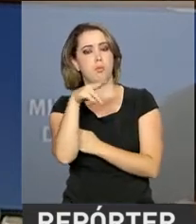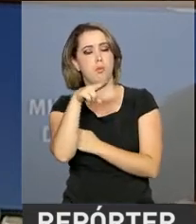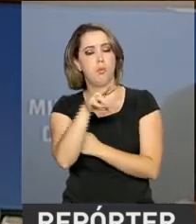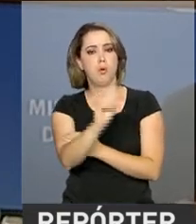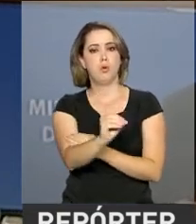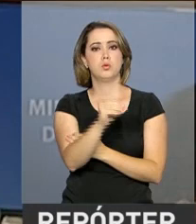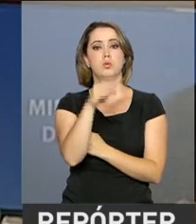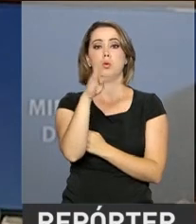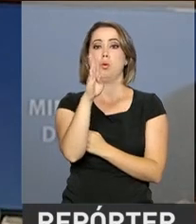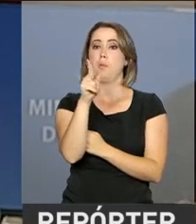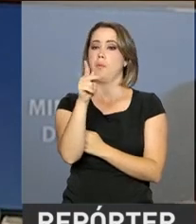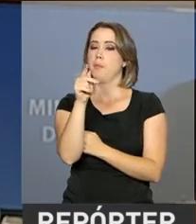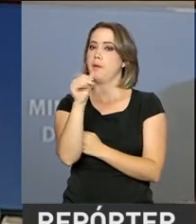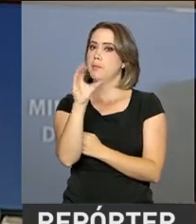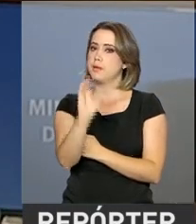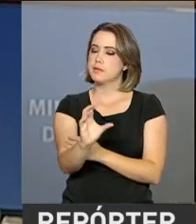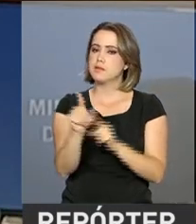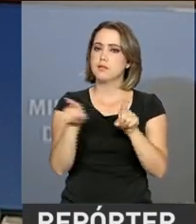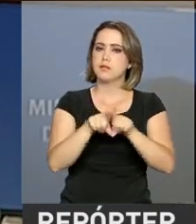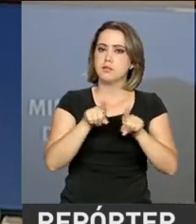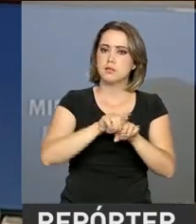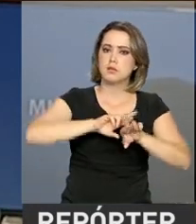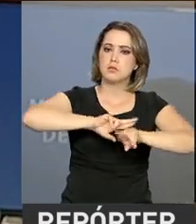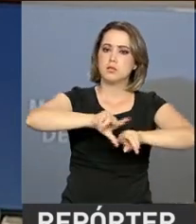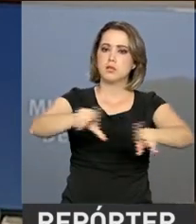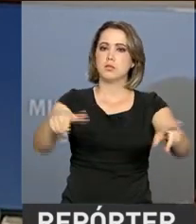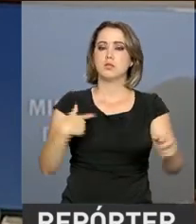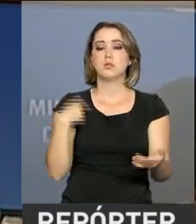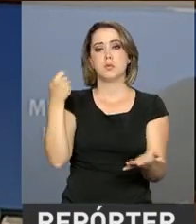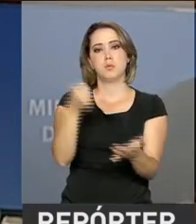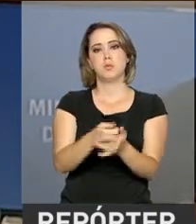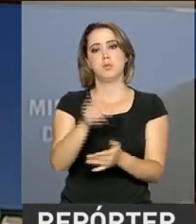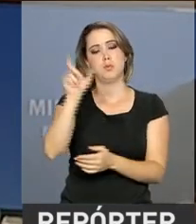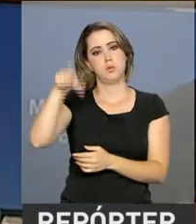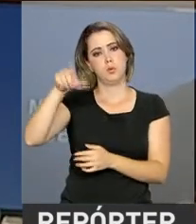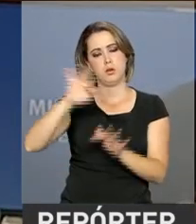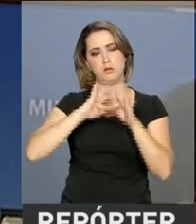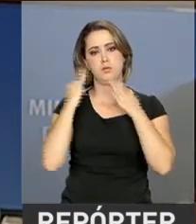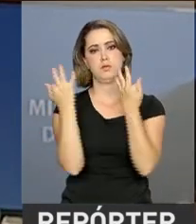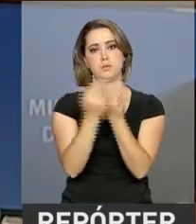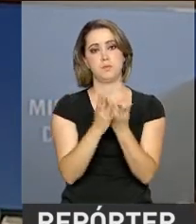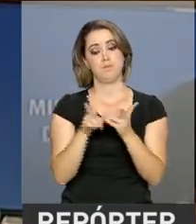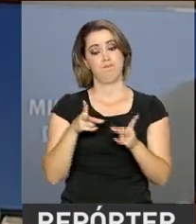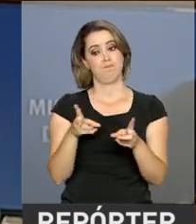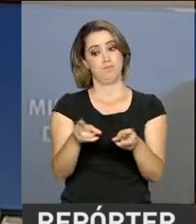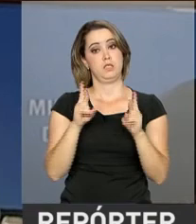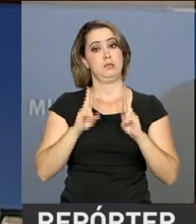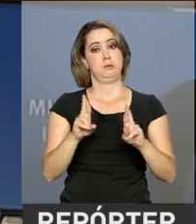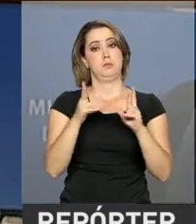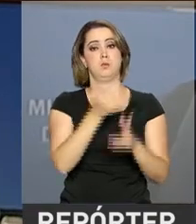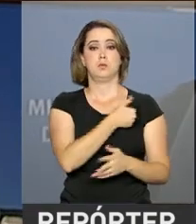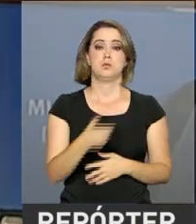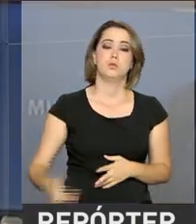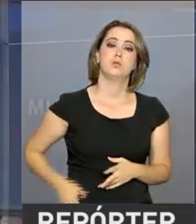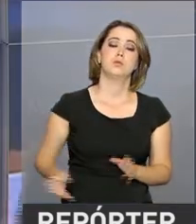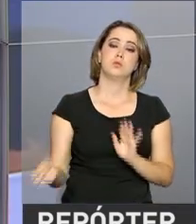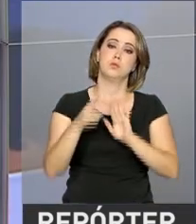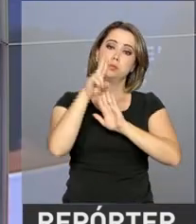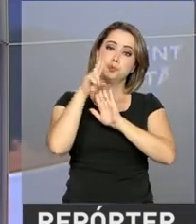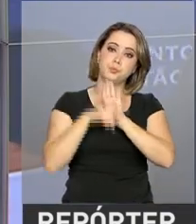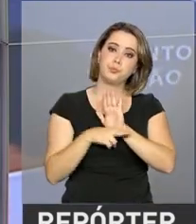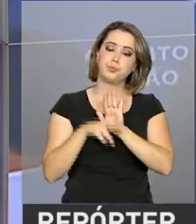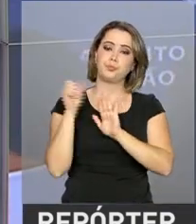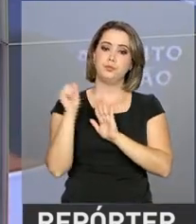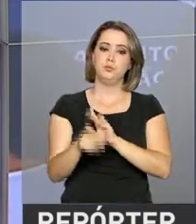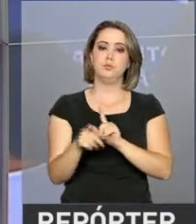de prestação continuada, o BPC, e também pelo pagamento do Bolsa Família. A expectativa do governo, Roberto, é que com a reforma da